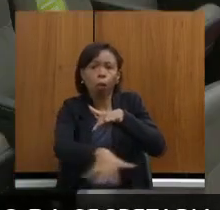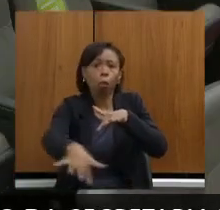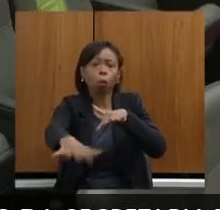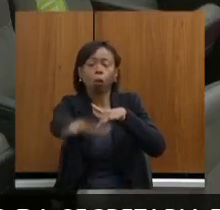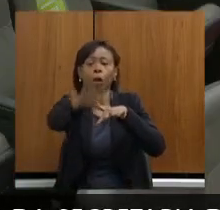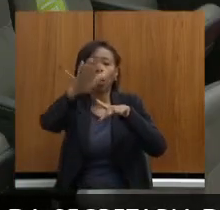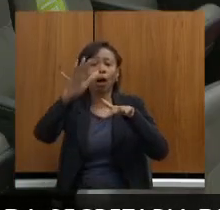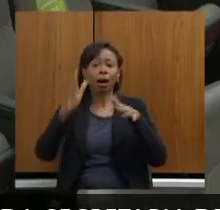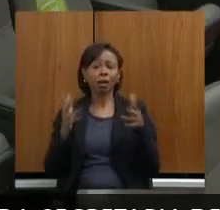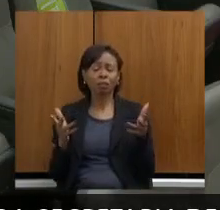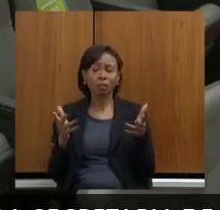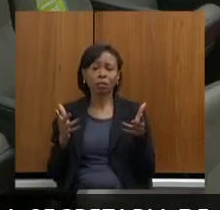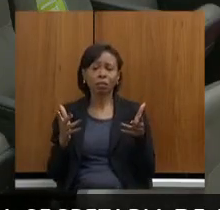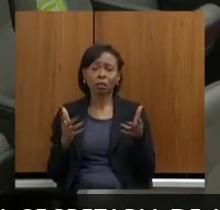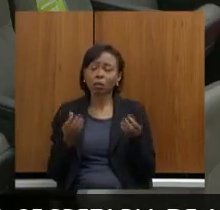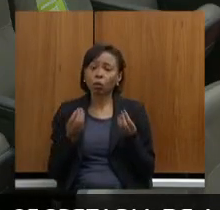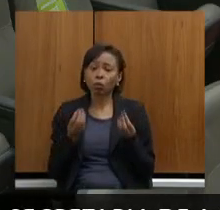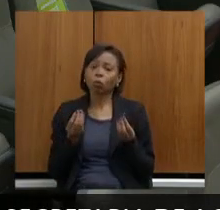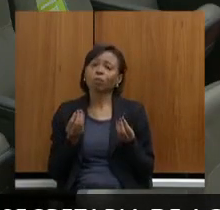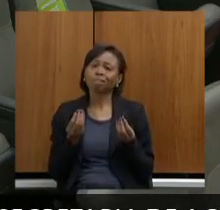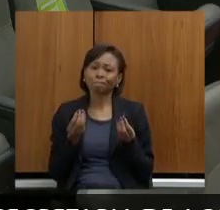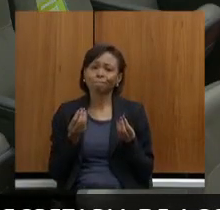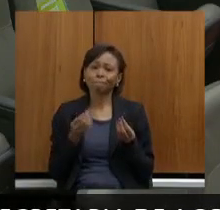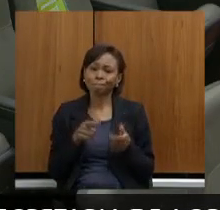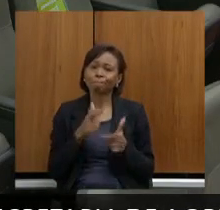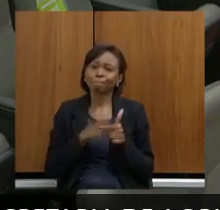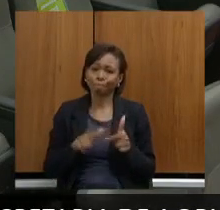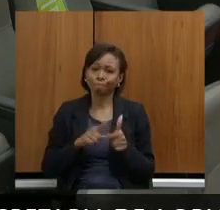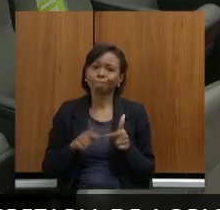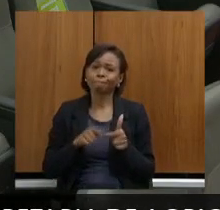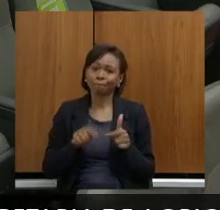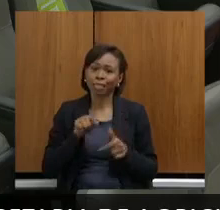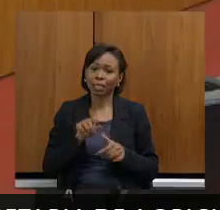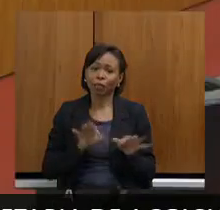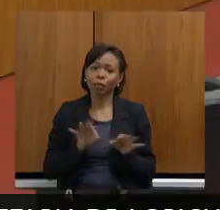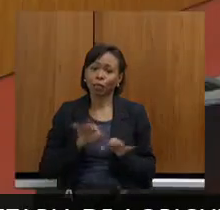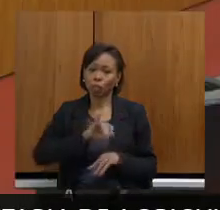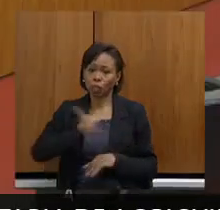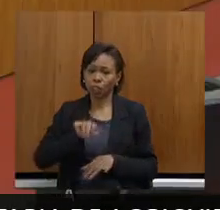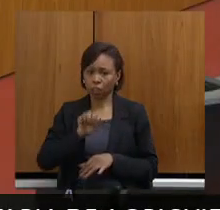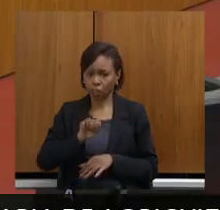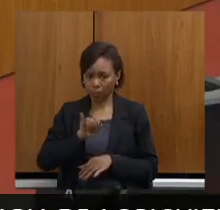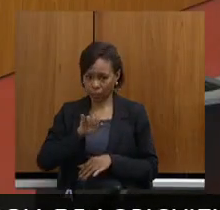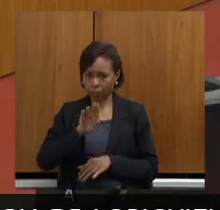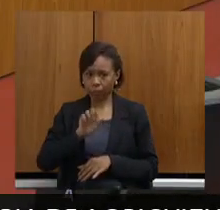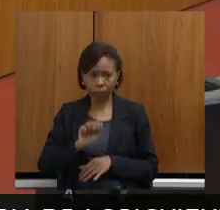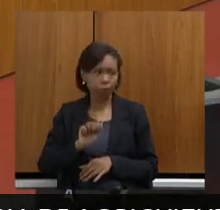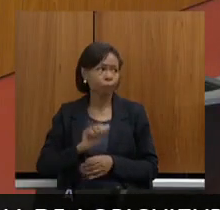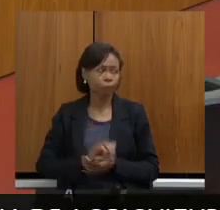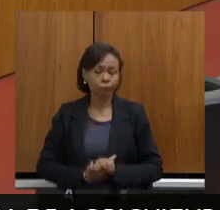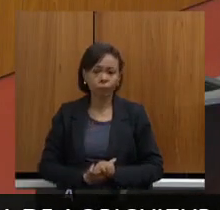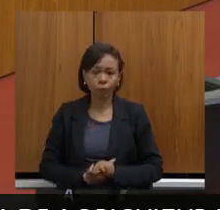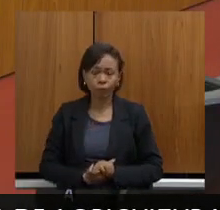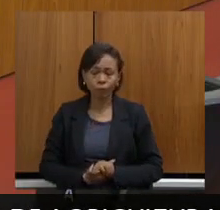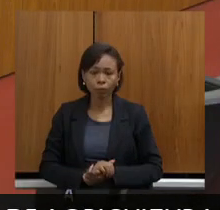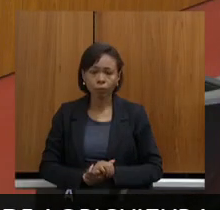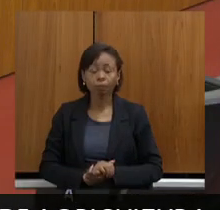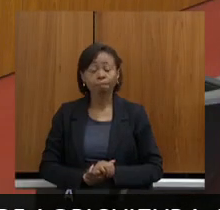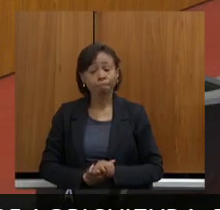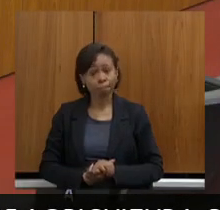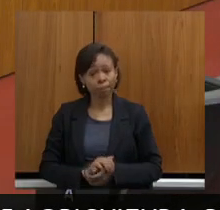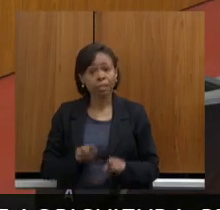aí várias estradas de sinais é esse a realidade da do projeto Jaíba Oi e a